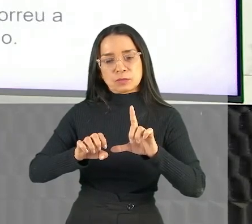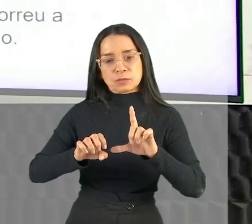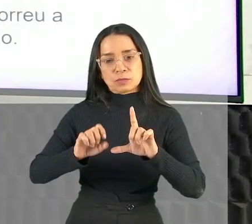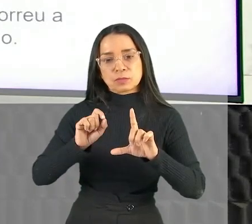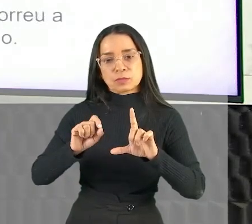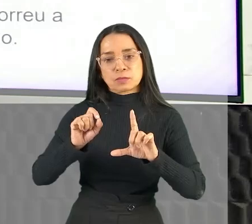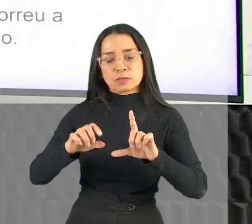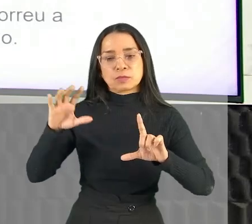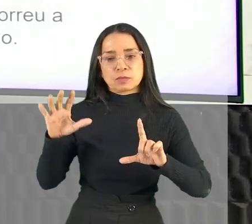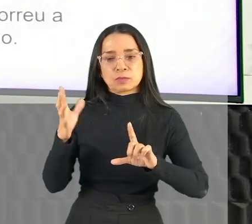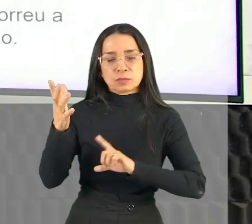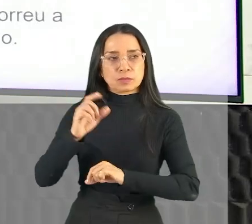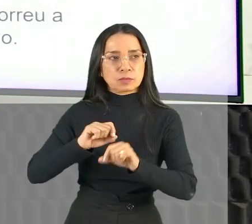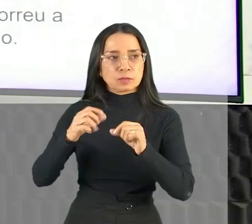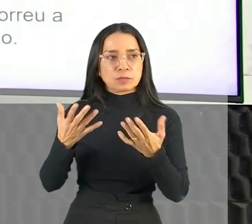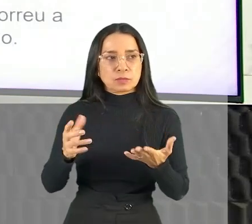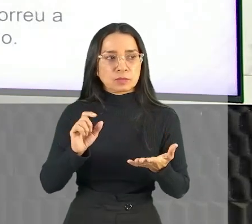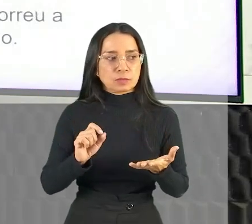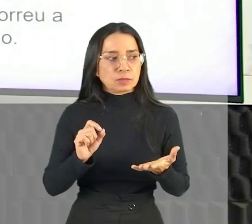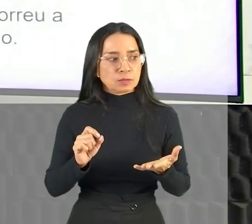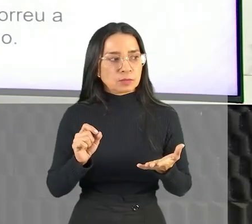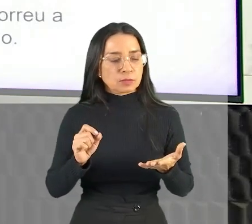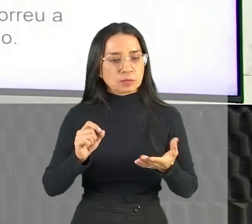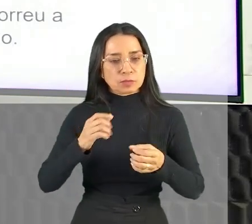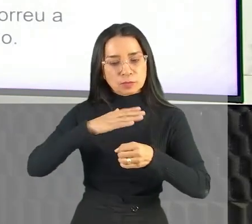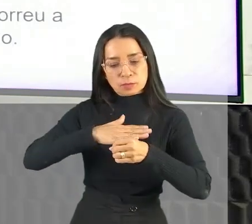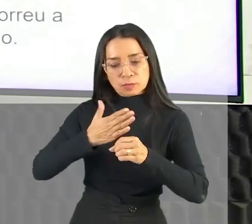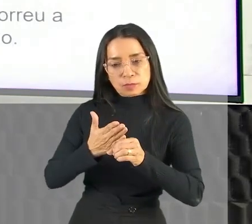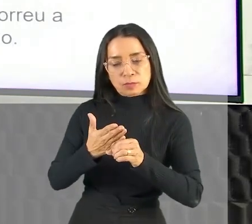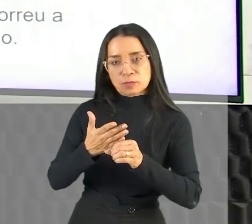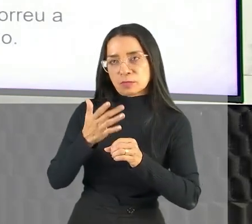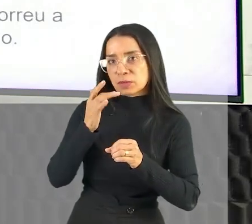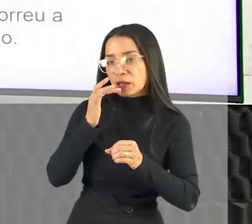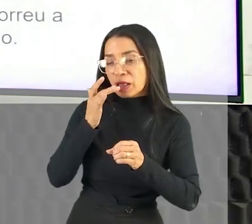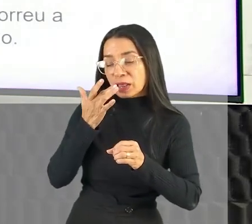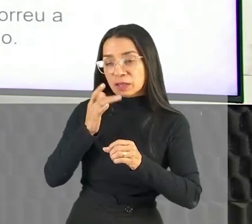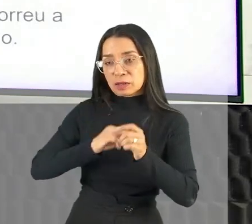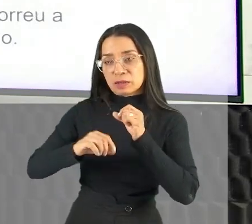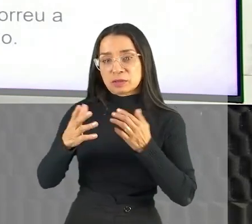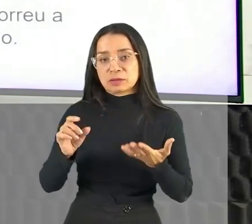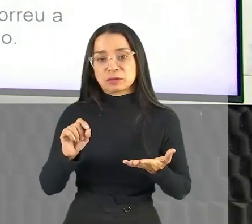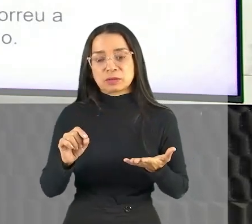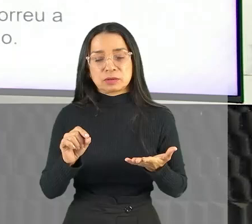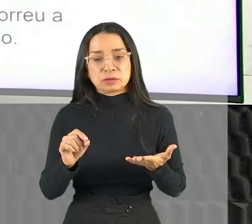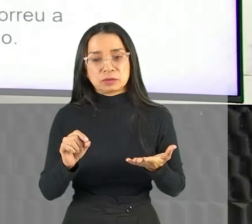o que aconteceu quando a batata ficou salgada?